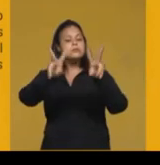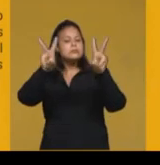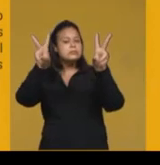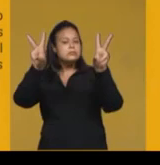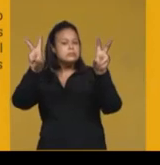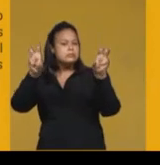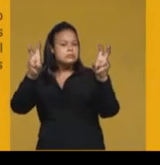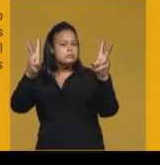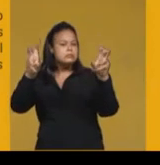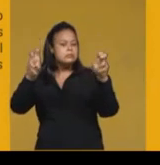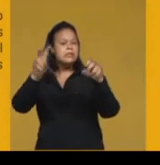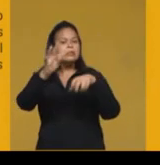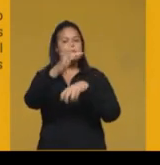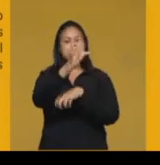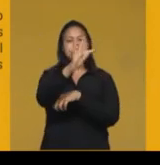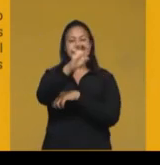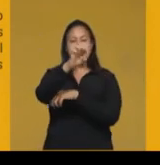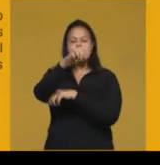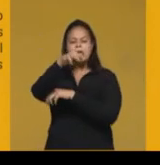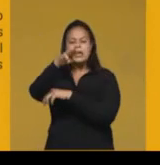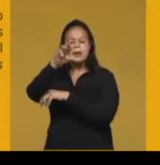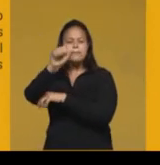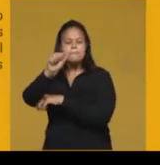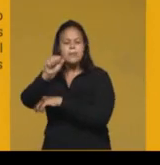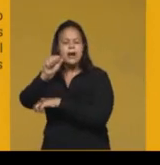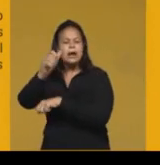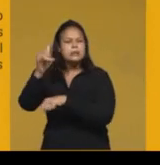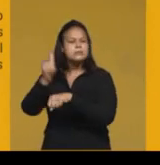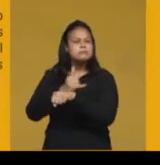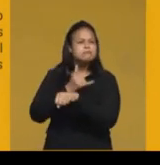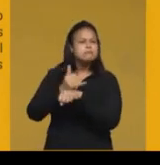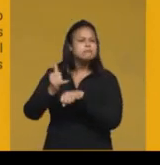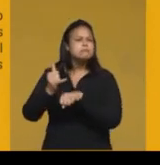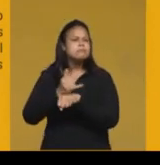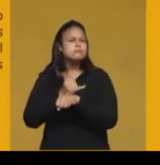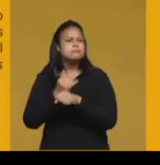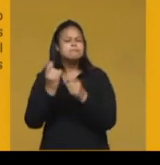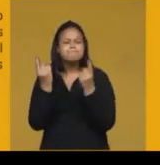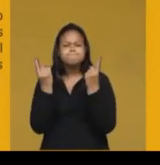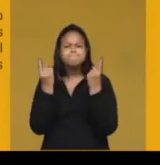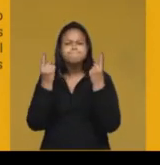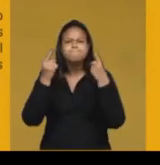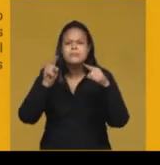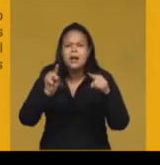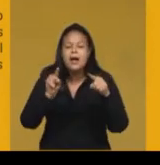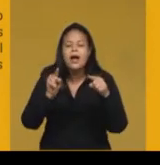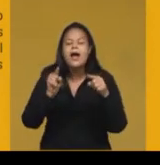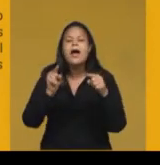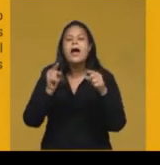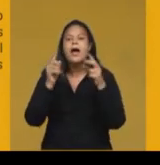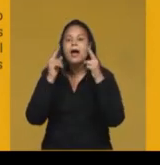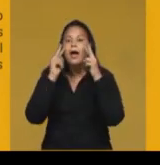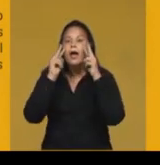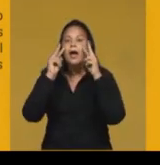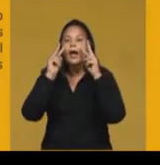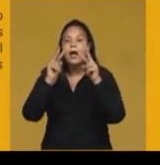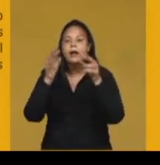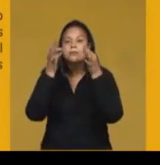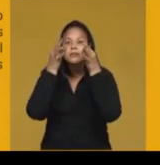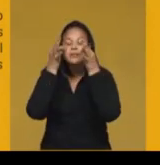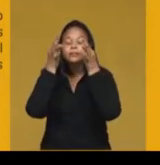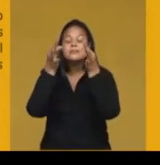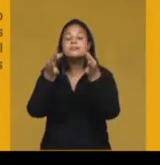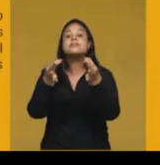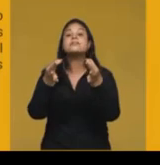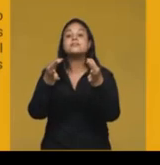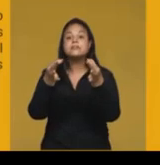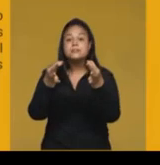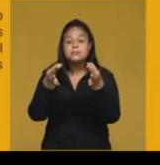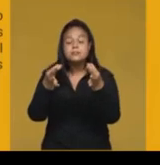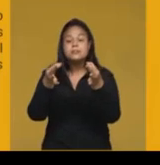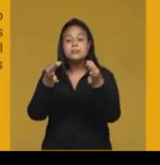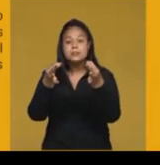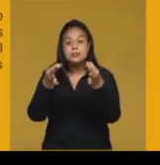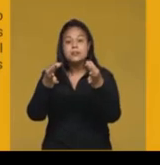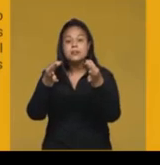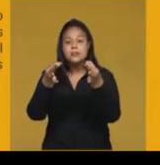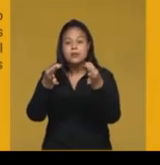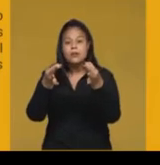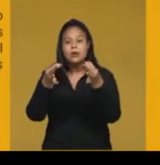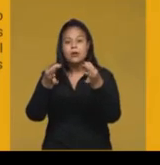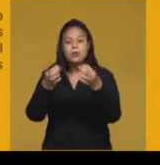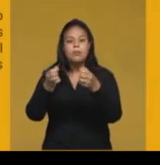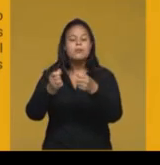aquela estratégia de impacto. O título já nos, né, chama atenção, né? Vai ser